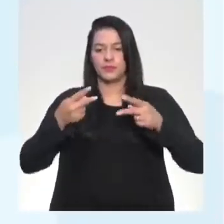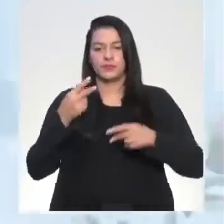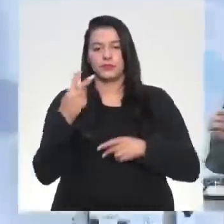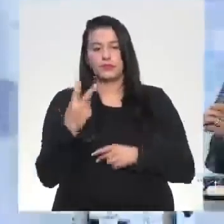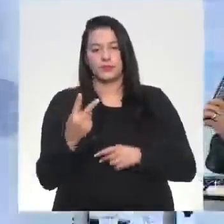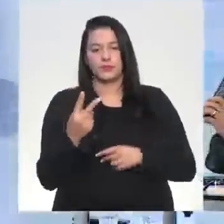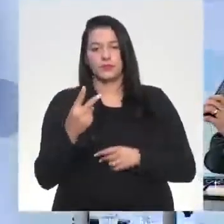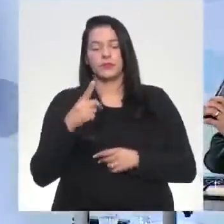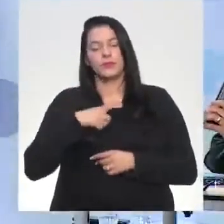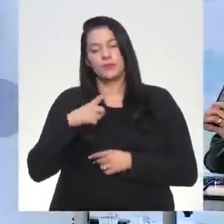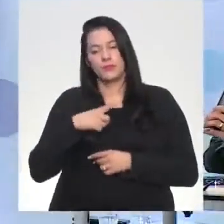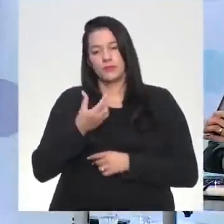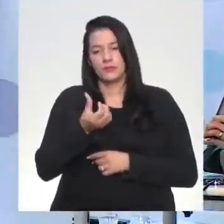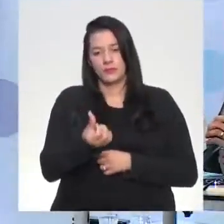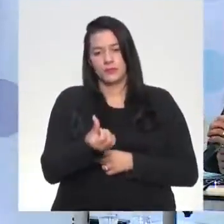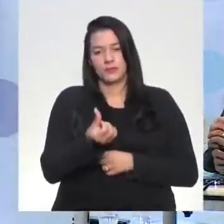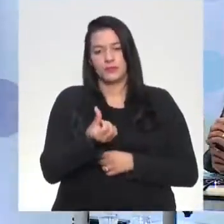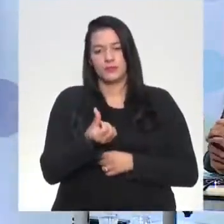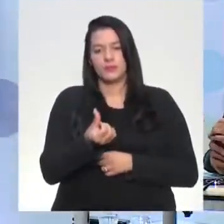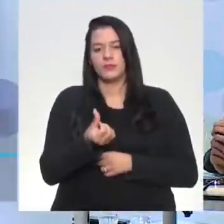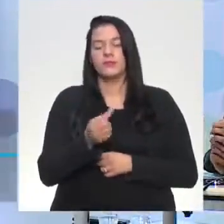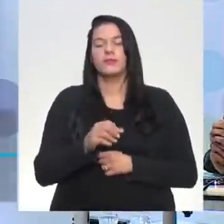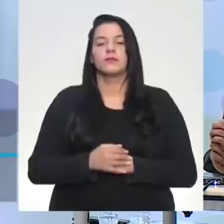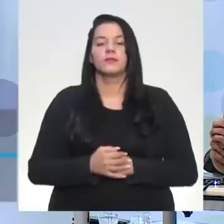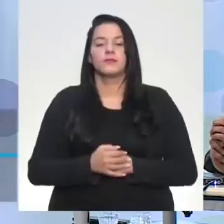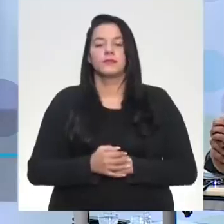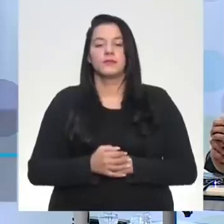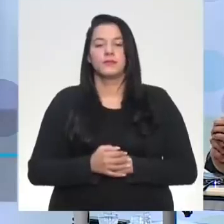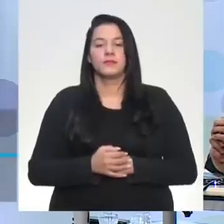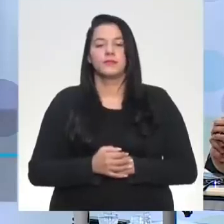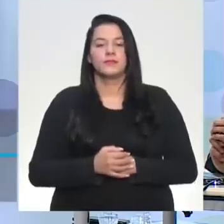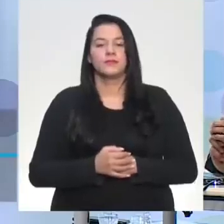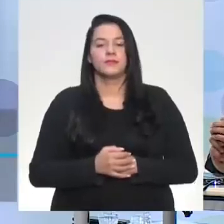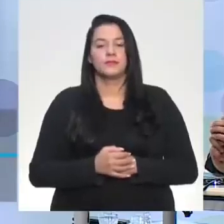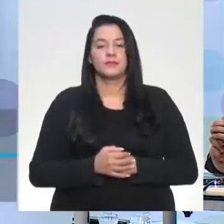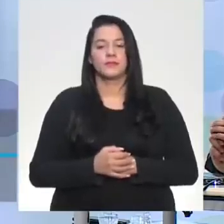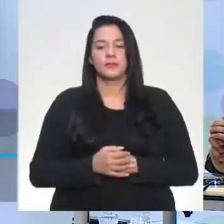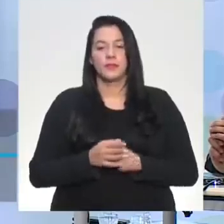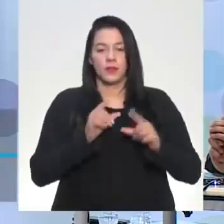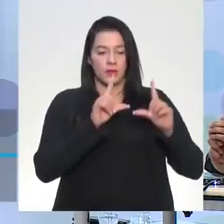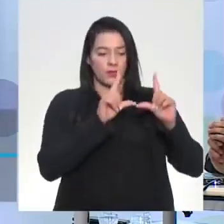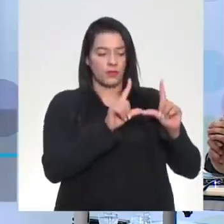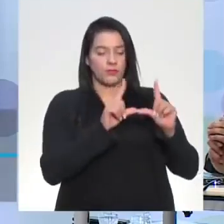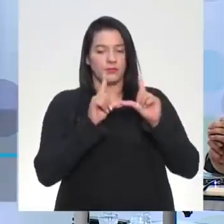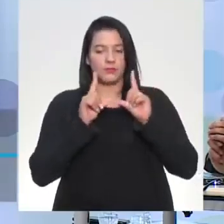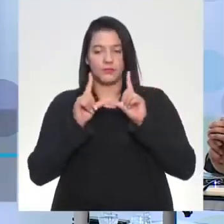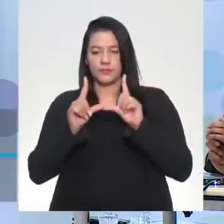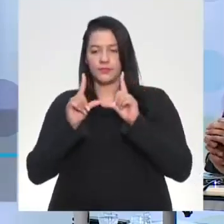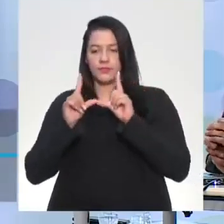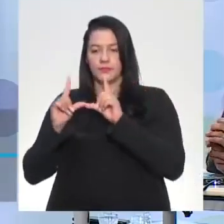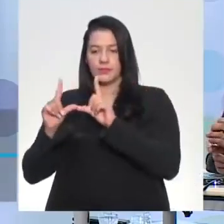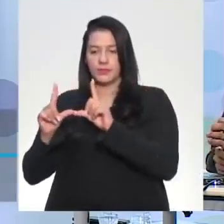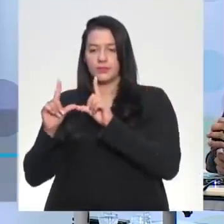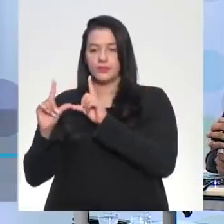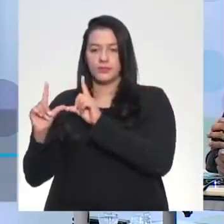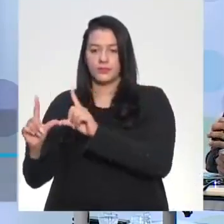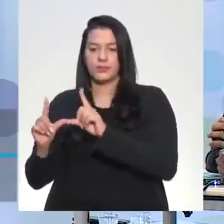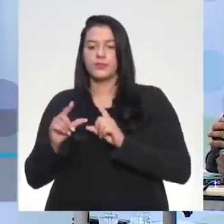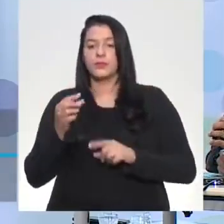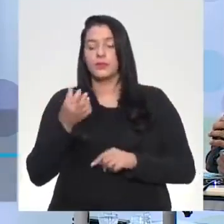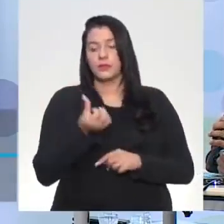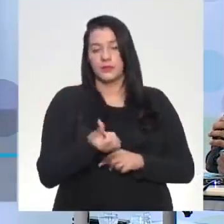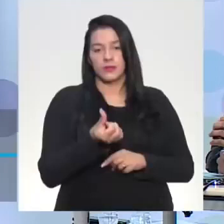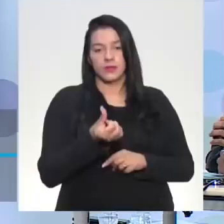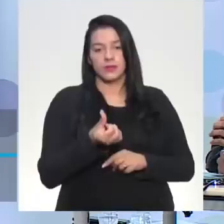né, vai ser o 6, né? Então eu vou fazer um segmento de reta que tenha 6 unidades de medida de comprimento, porque eu quero